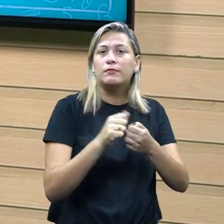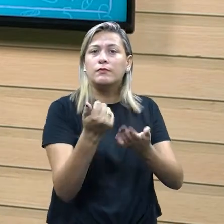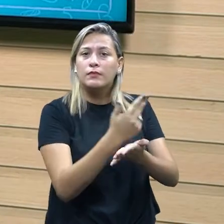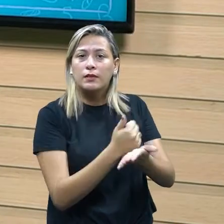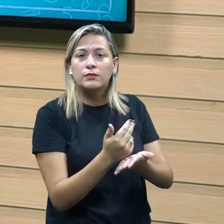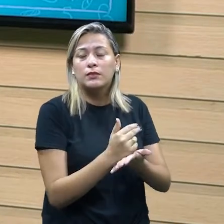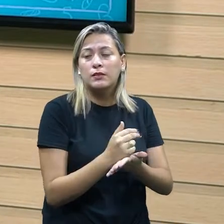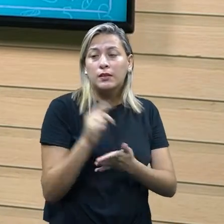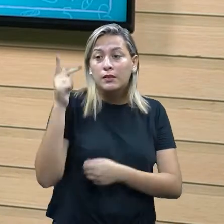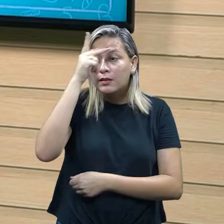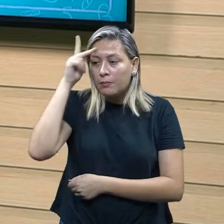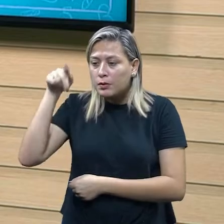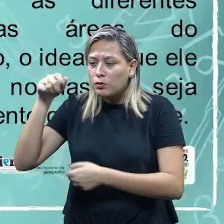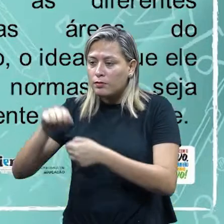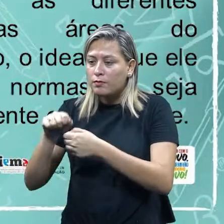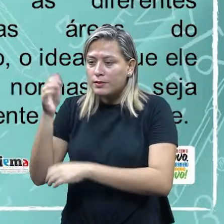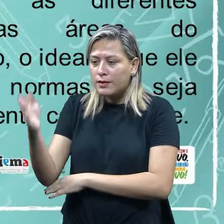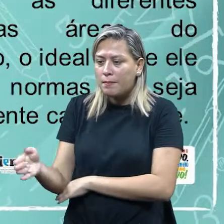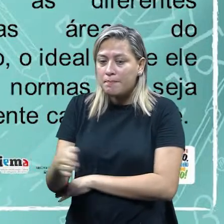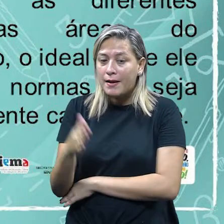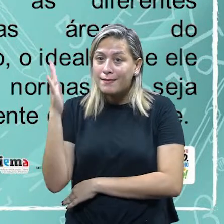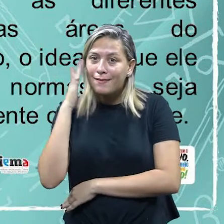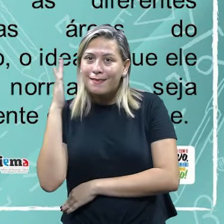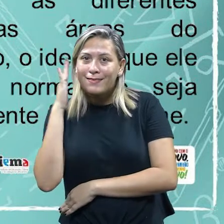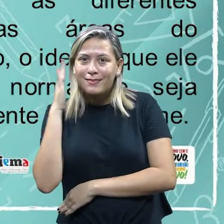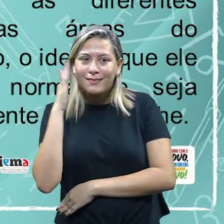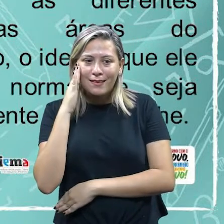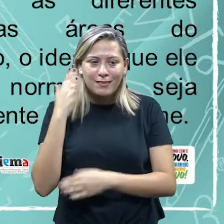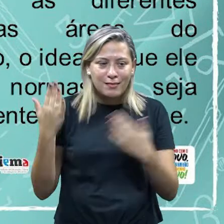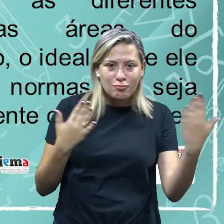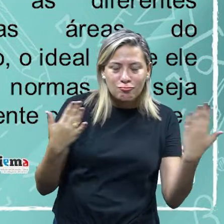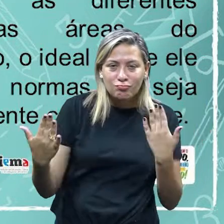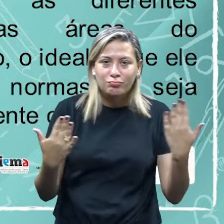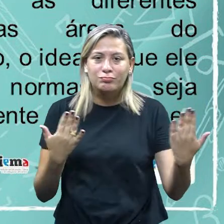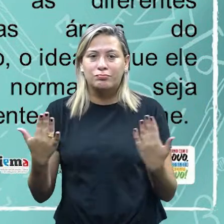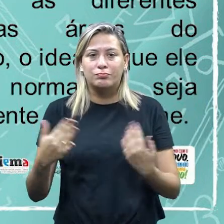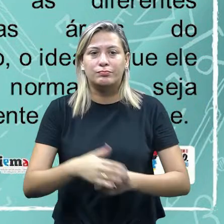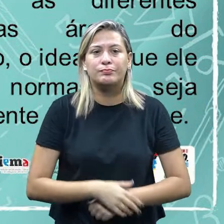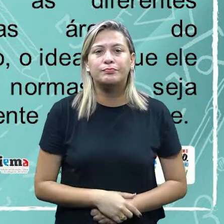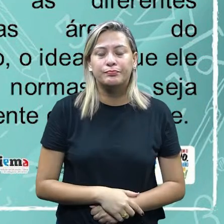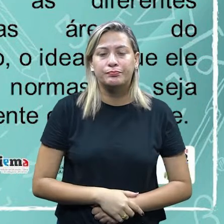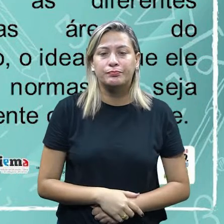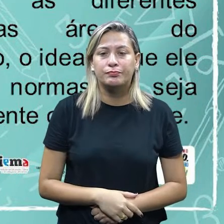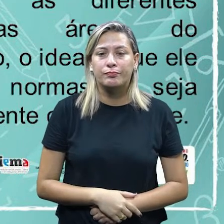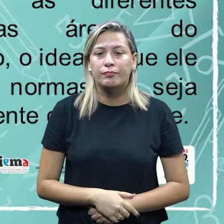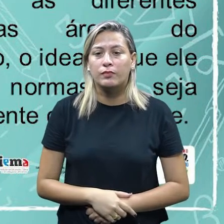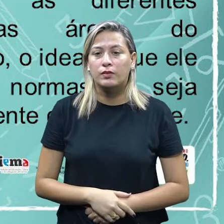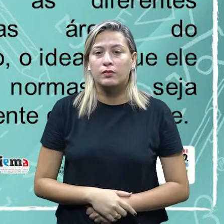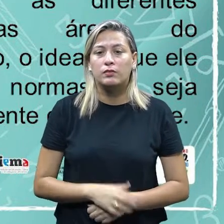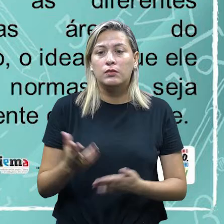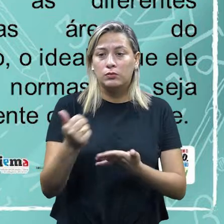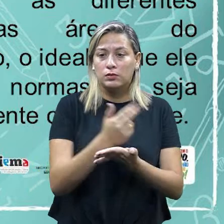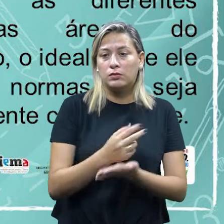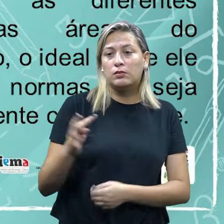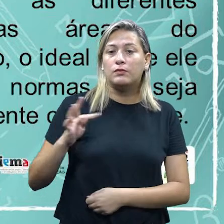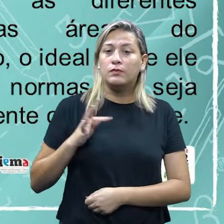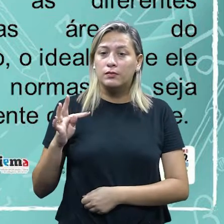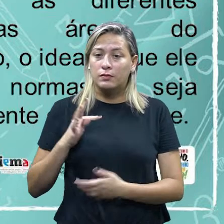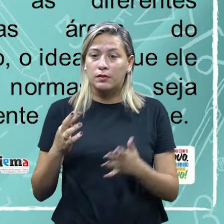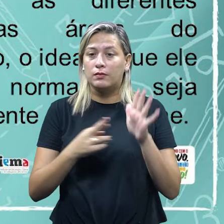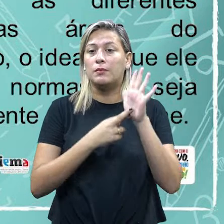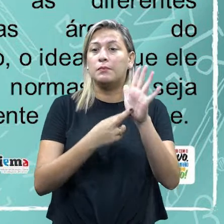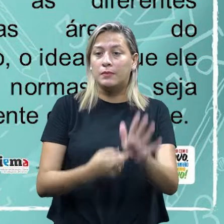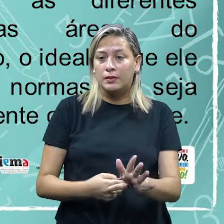que ele consiga interpretar esse desenho. Então, os desenhos técnicos são capazes de representar as formas,